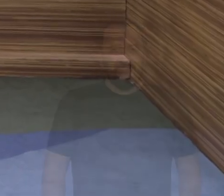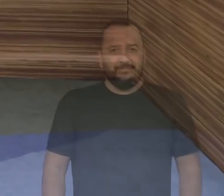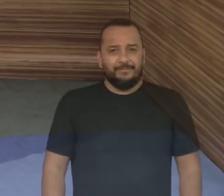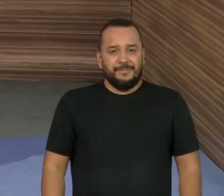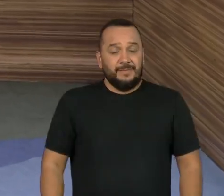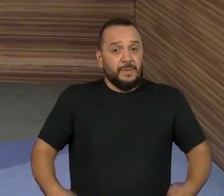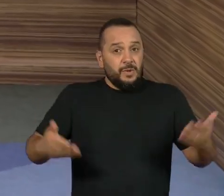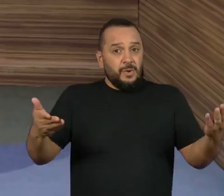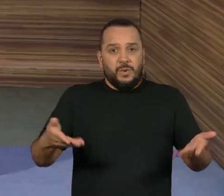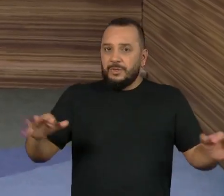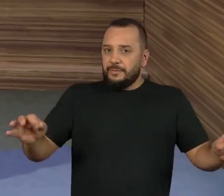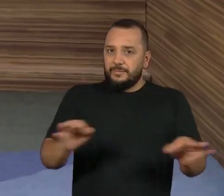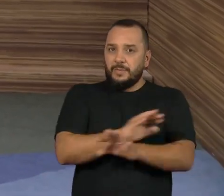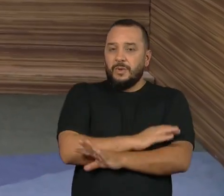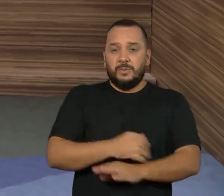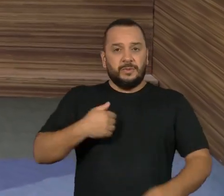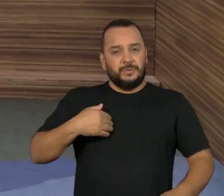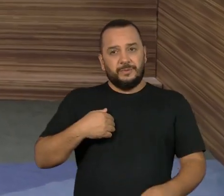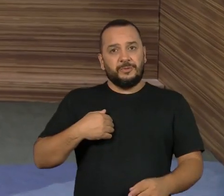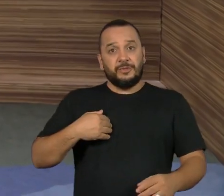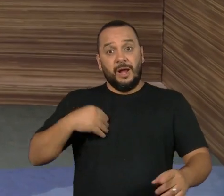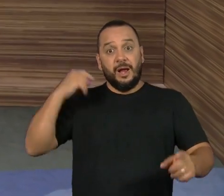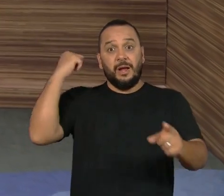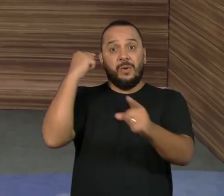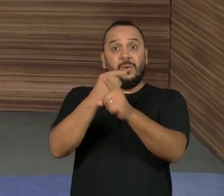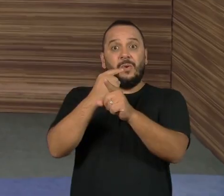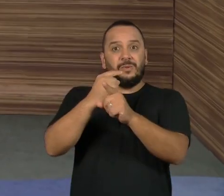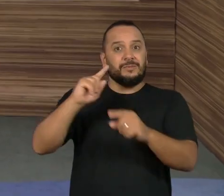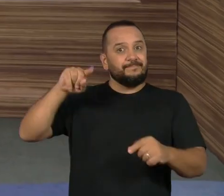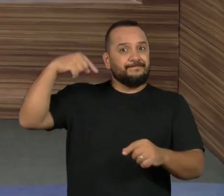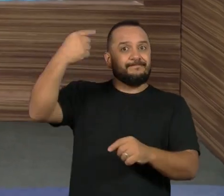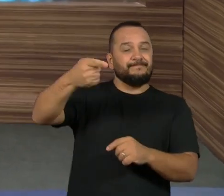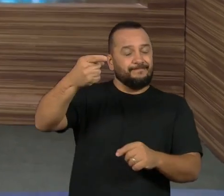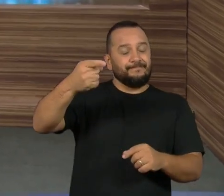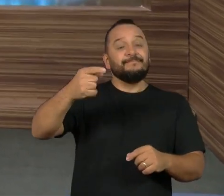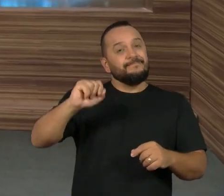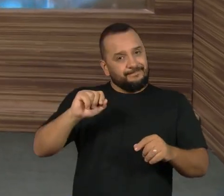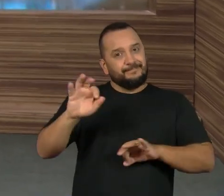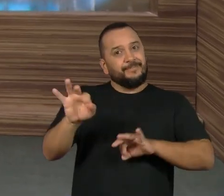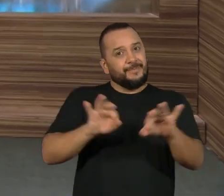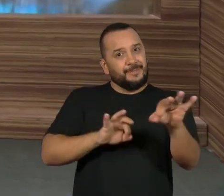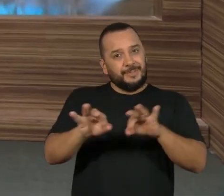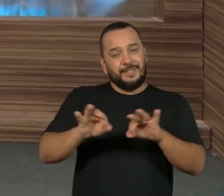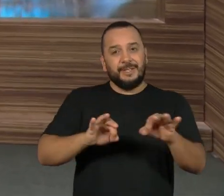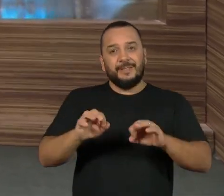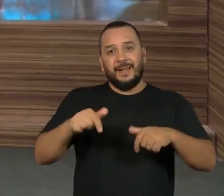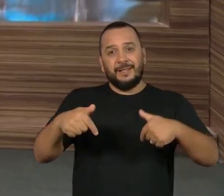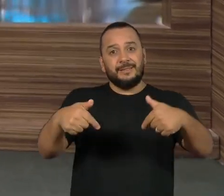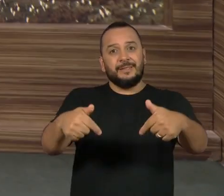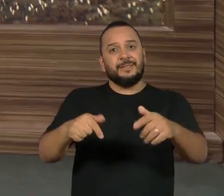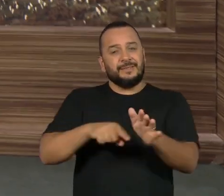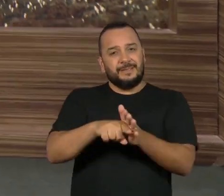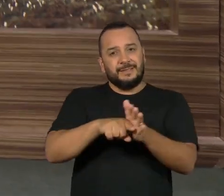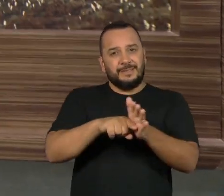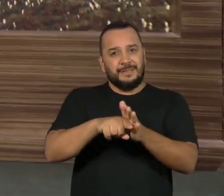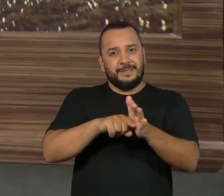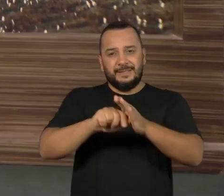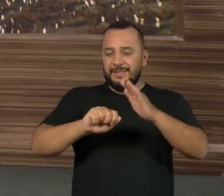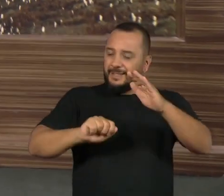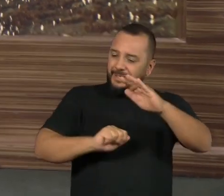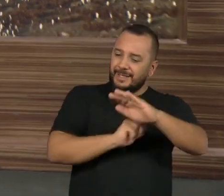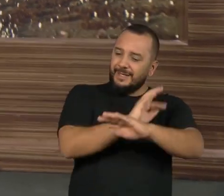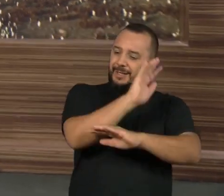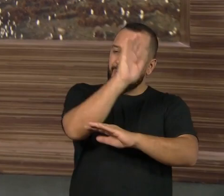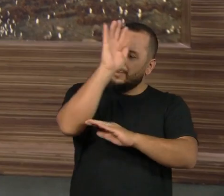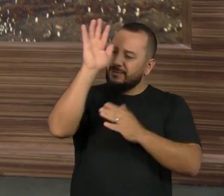Por hoje é só. A gente se encontra no próximo Repórter Eco com mais projetos, ações e pesquisas por um mundo que